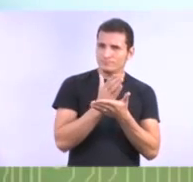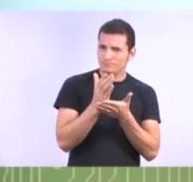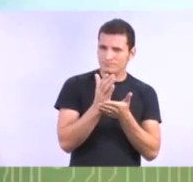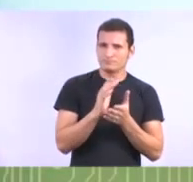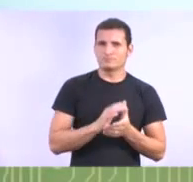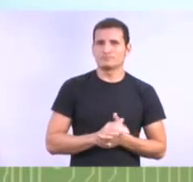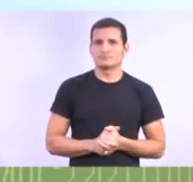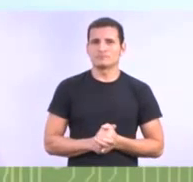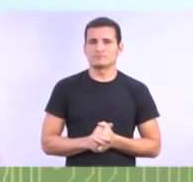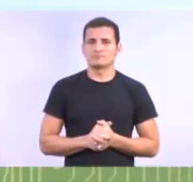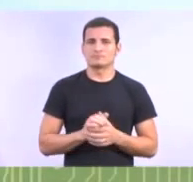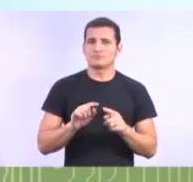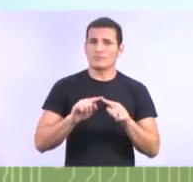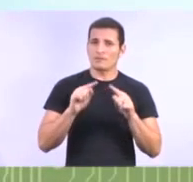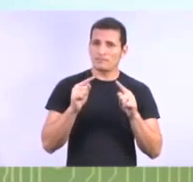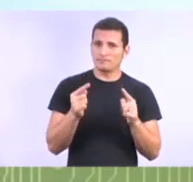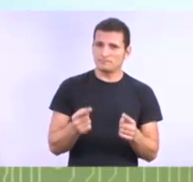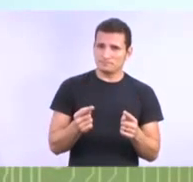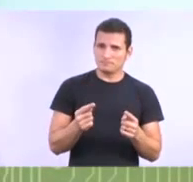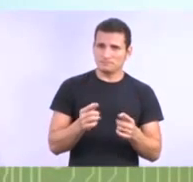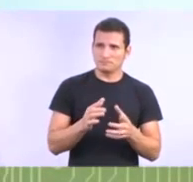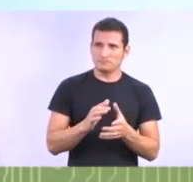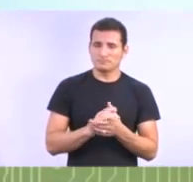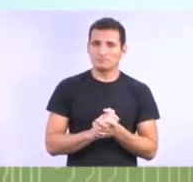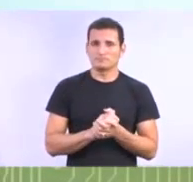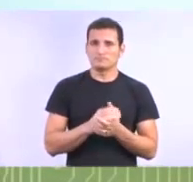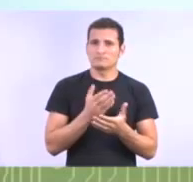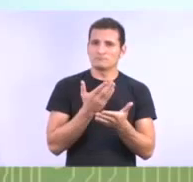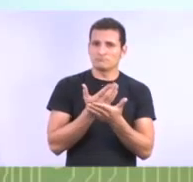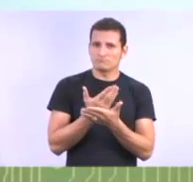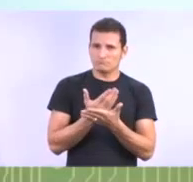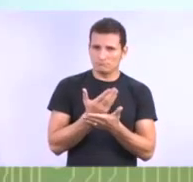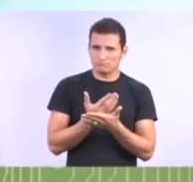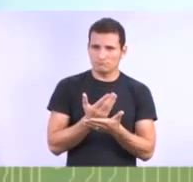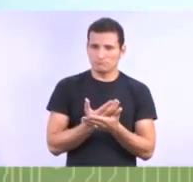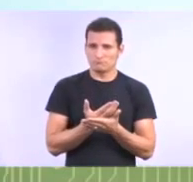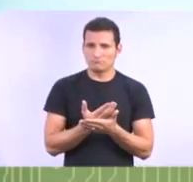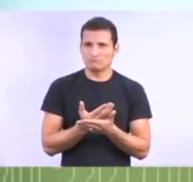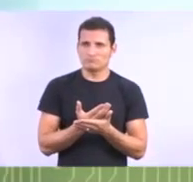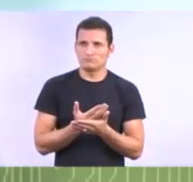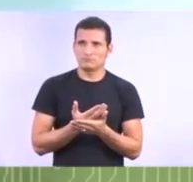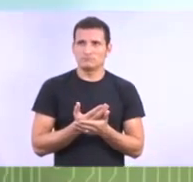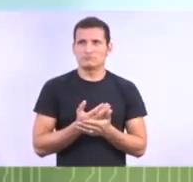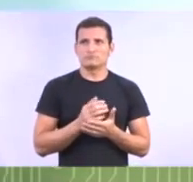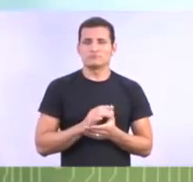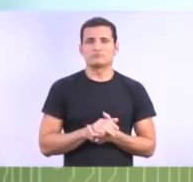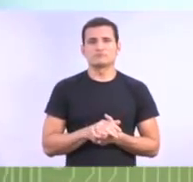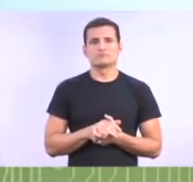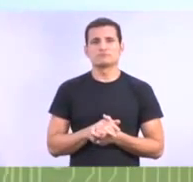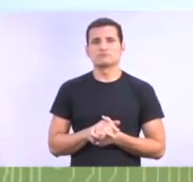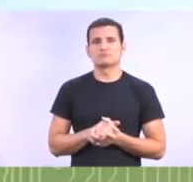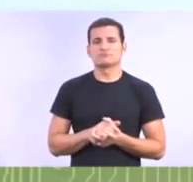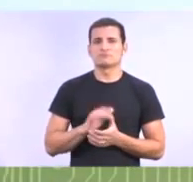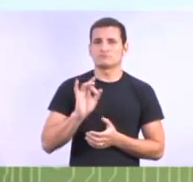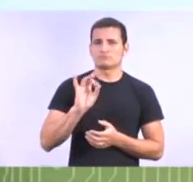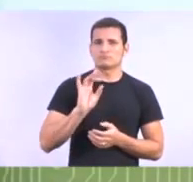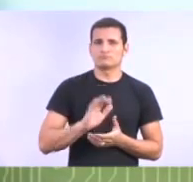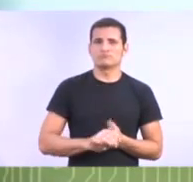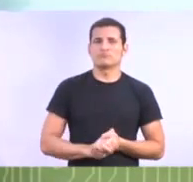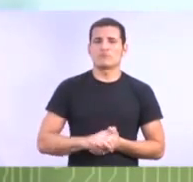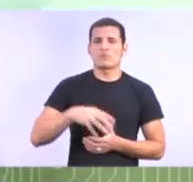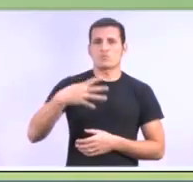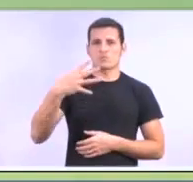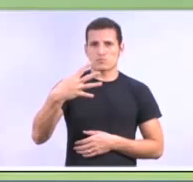classificações, mas na nossa aula aqui, na nossa conversa, nós vamos trabalhar basicamente com 4, que seriam